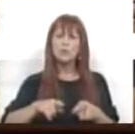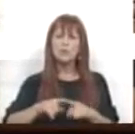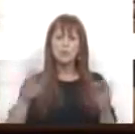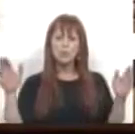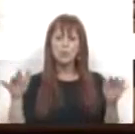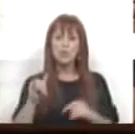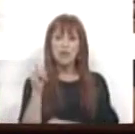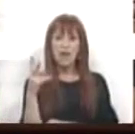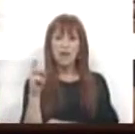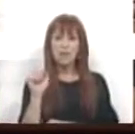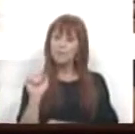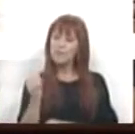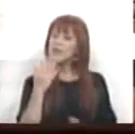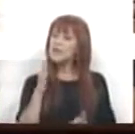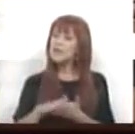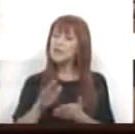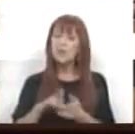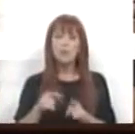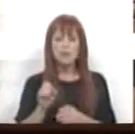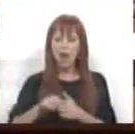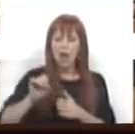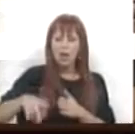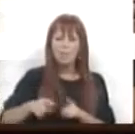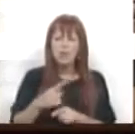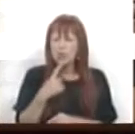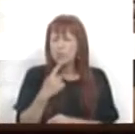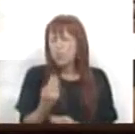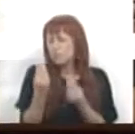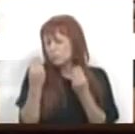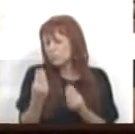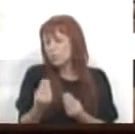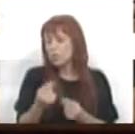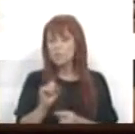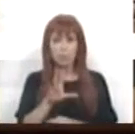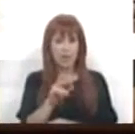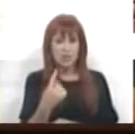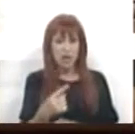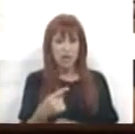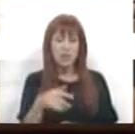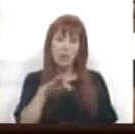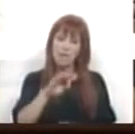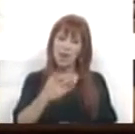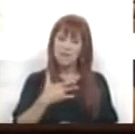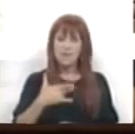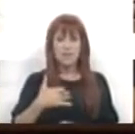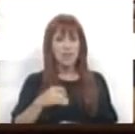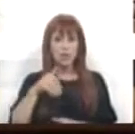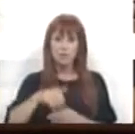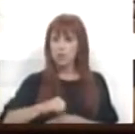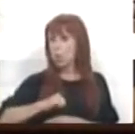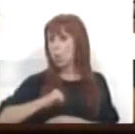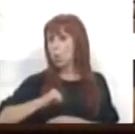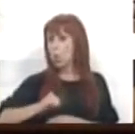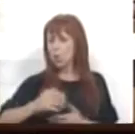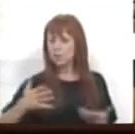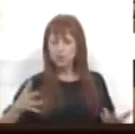pela redução do IVA da restauração, eliminando essa enorme injustiça no nosso país, PSD e CDS votarão